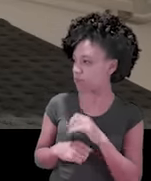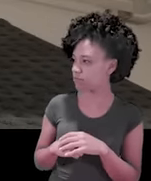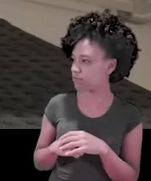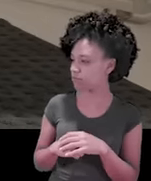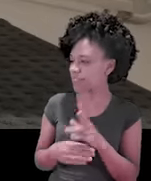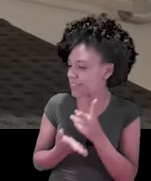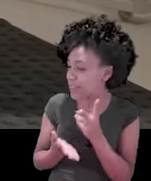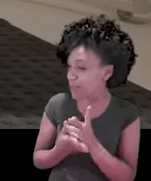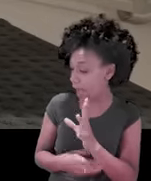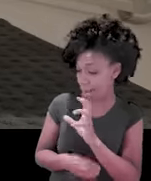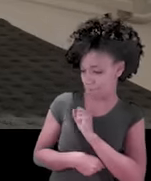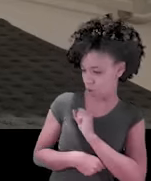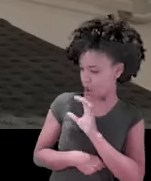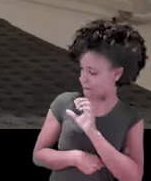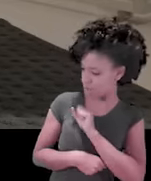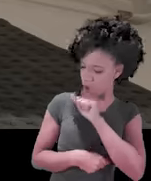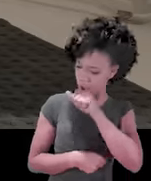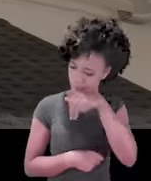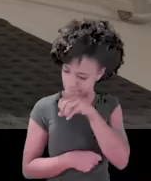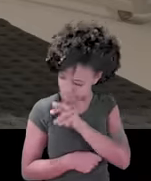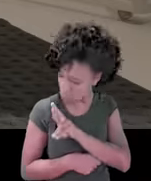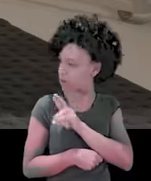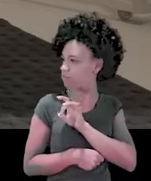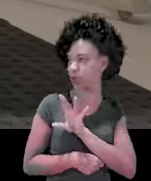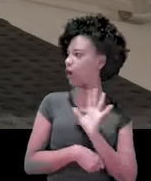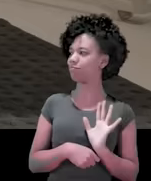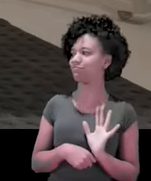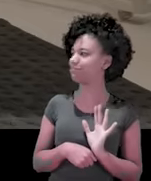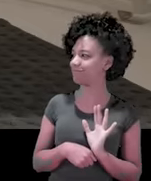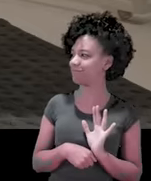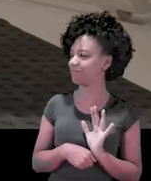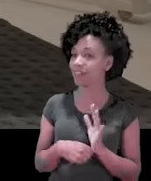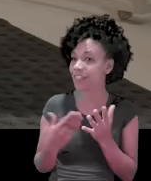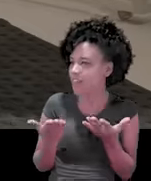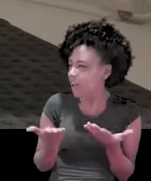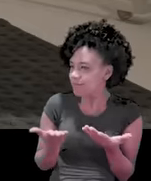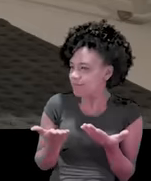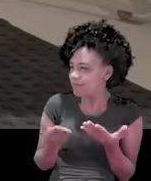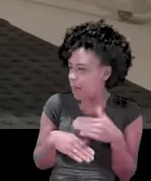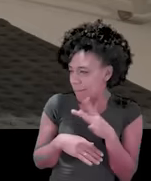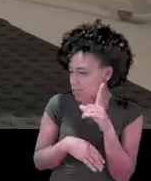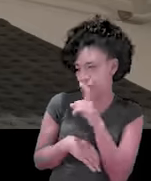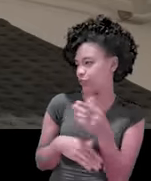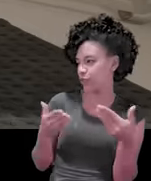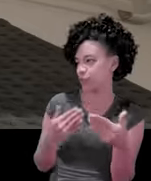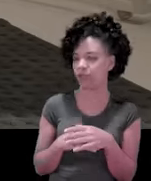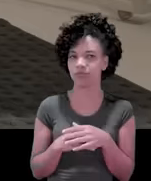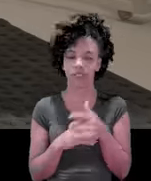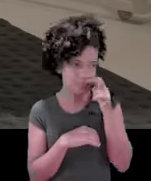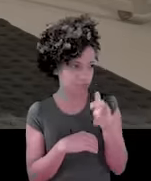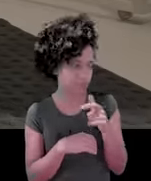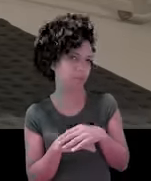você falou o tempo todo sobre amor não tem só sobre amor e é a parada mais difícil igreja